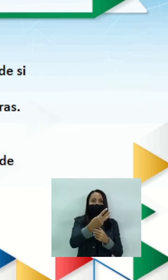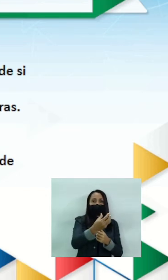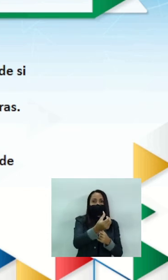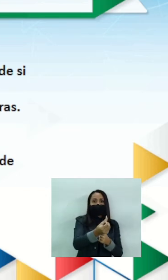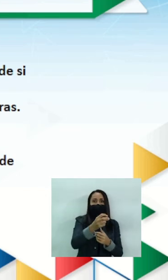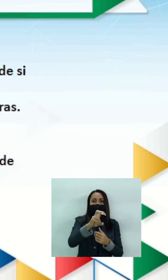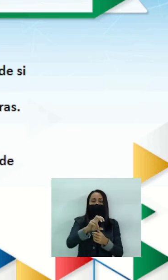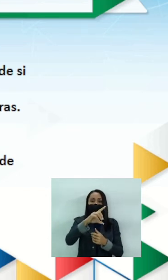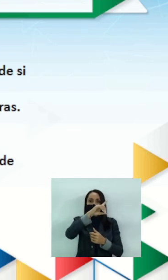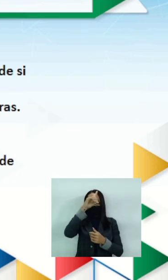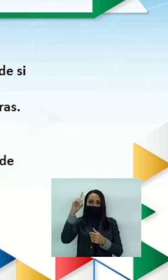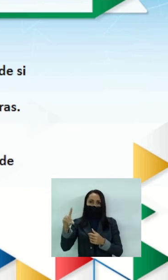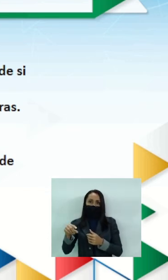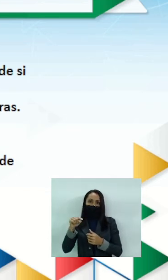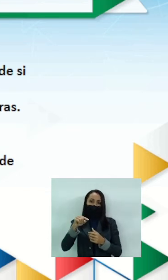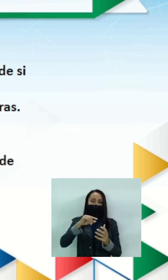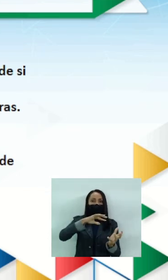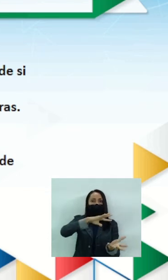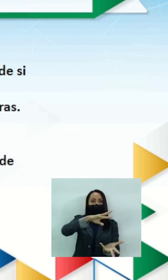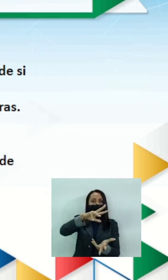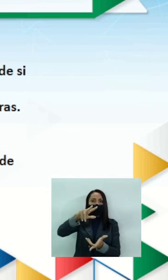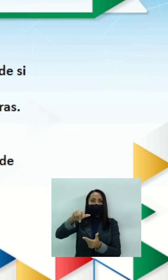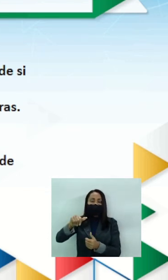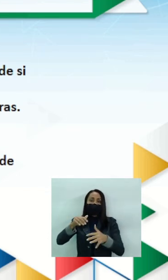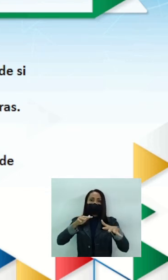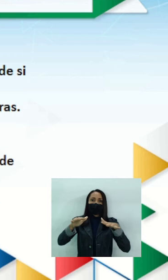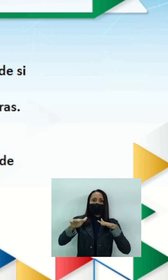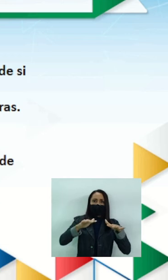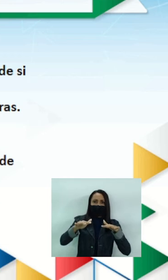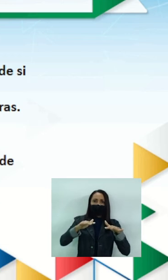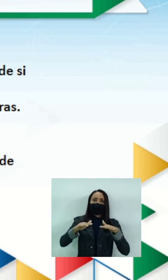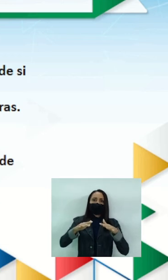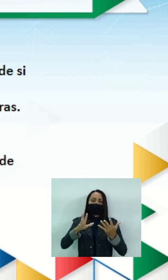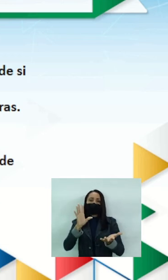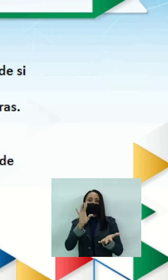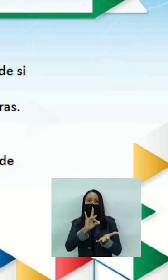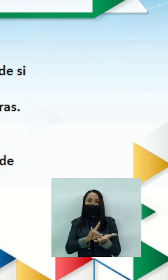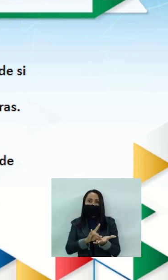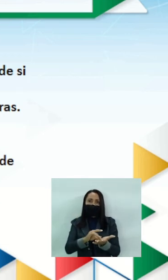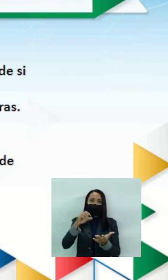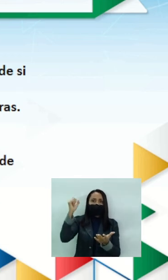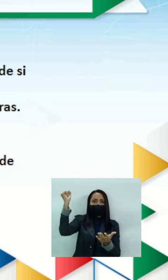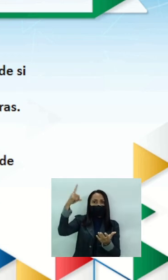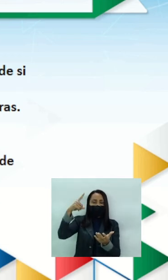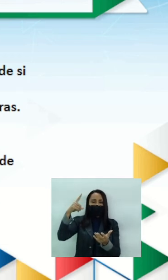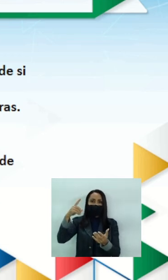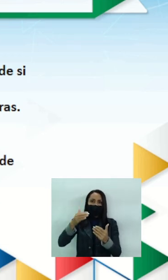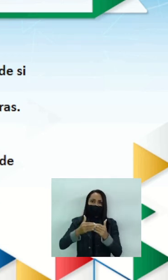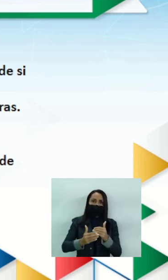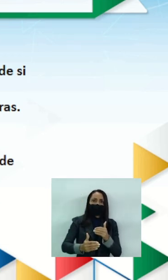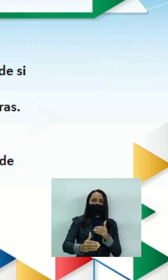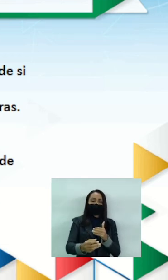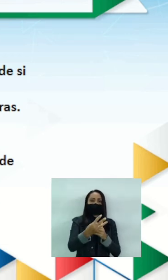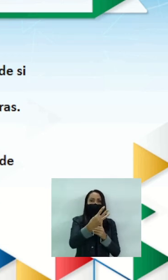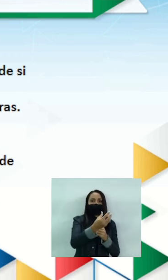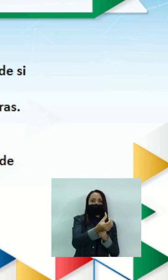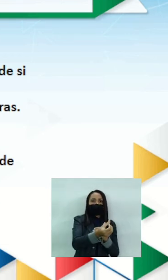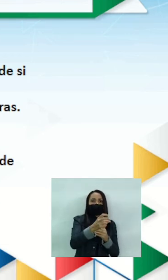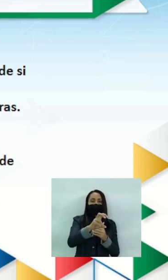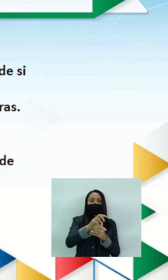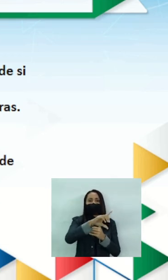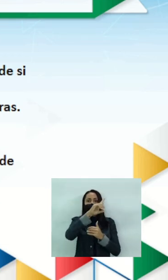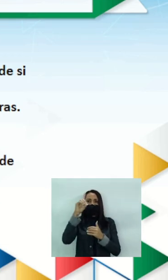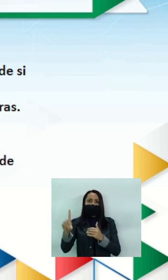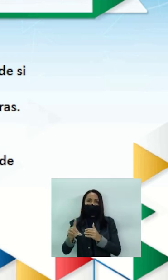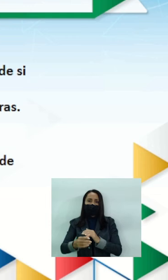dias terrestres, a movimentação que a Terra realiza em torno do Sol ao longo de aproximadamente 375 dias, ou